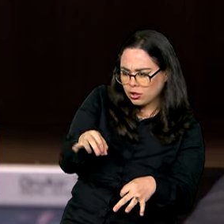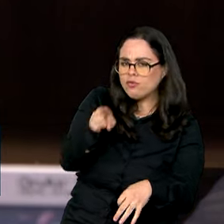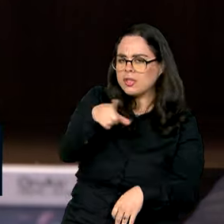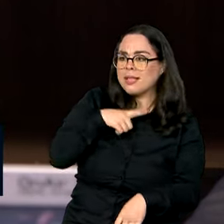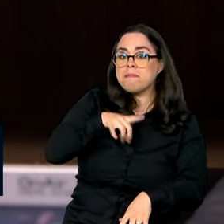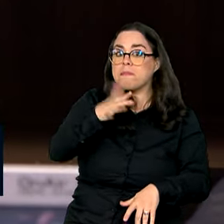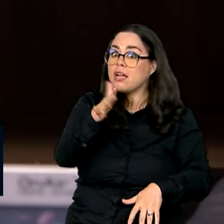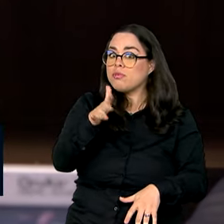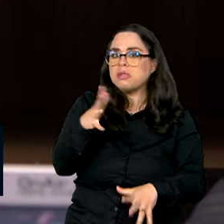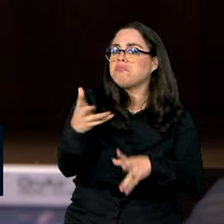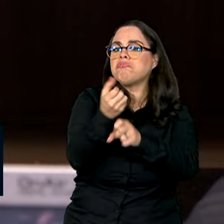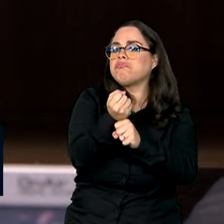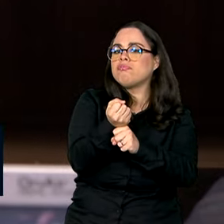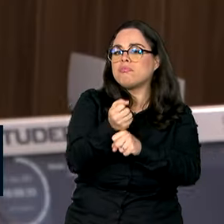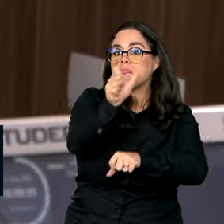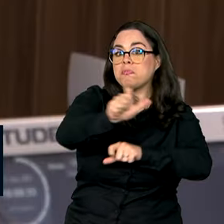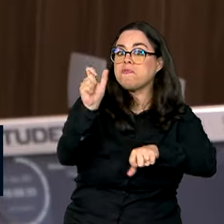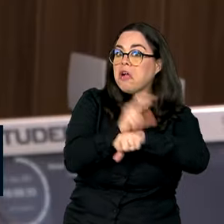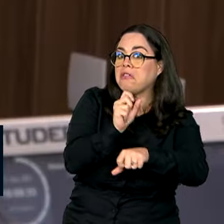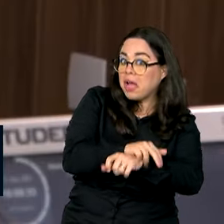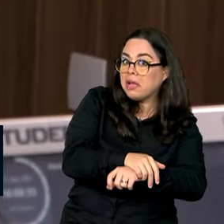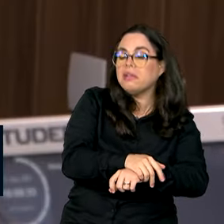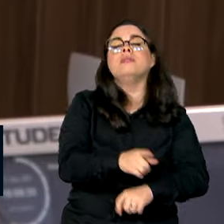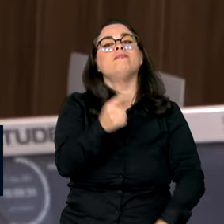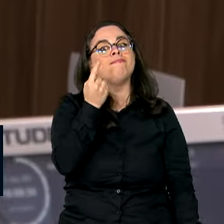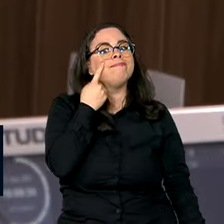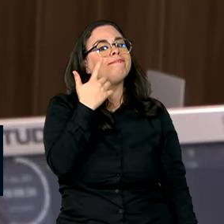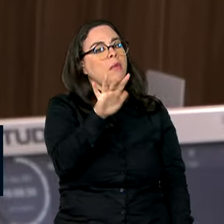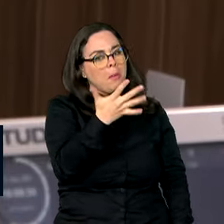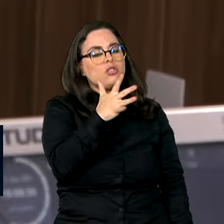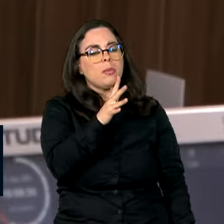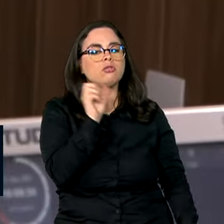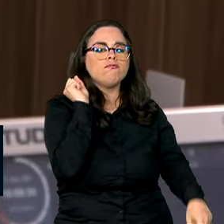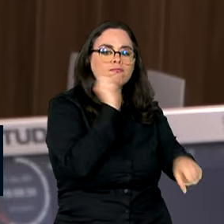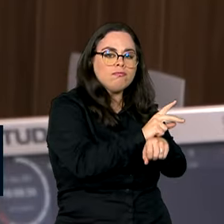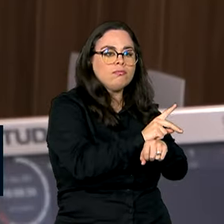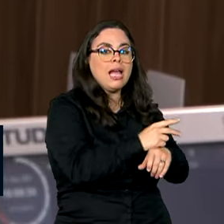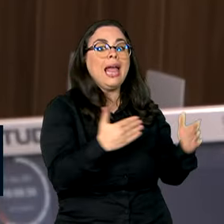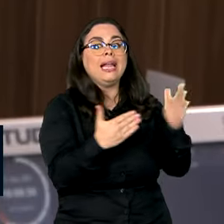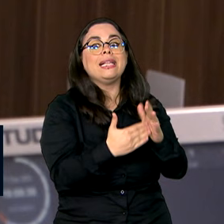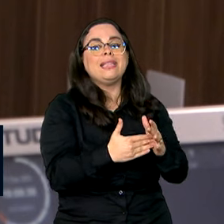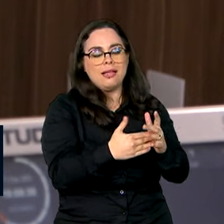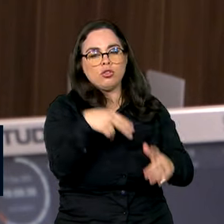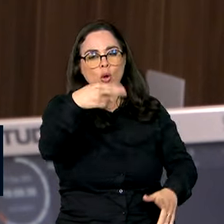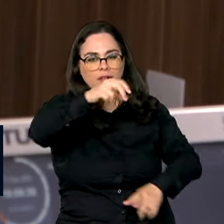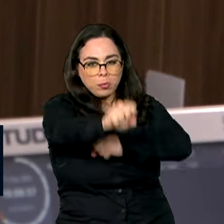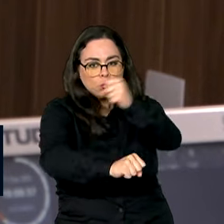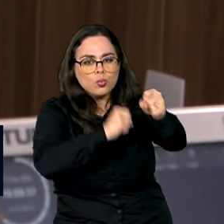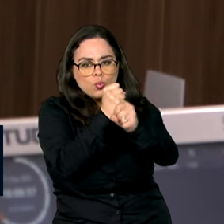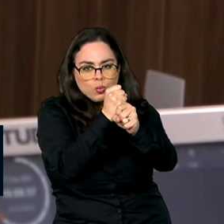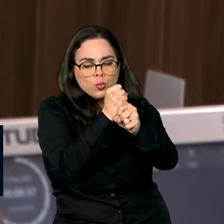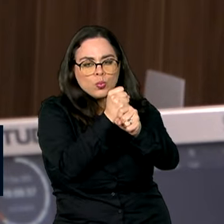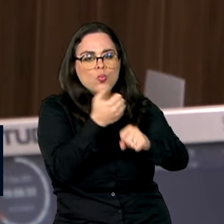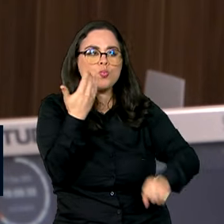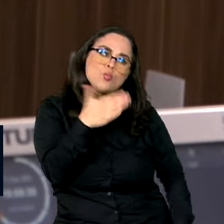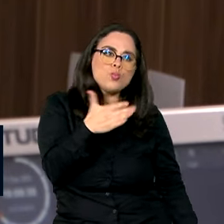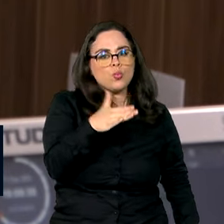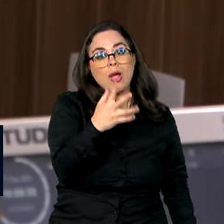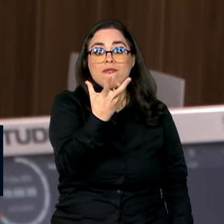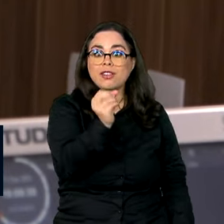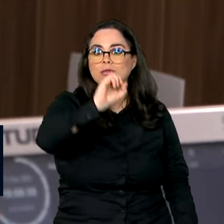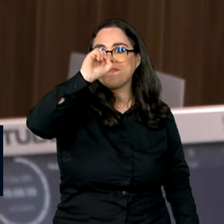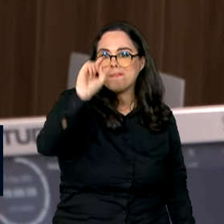têm uma estimativa sobre isso, secretário? Olha, tem uma estimativa que deve gerar até a COP pelo menos em torno de 20